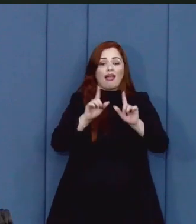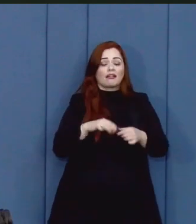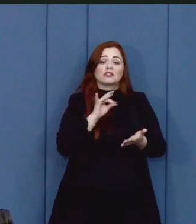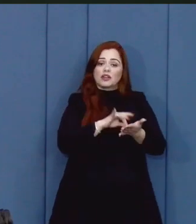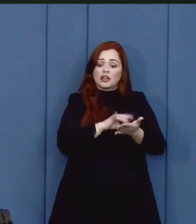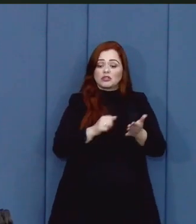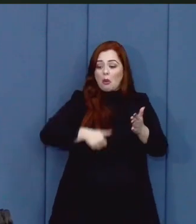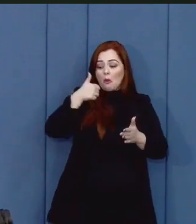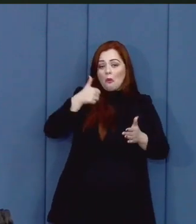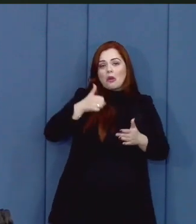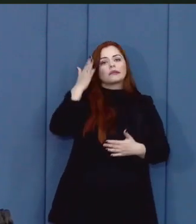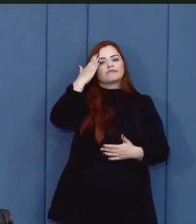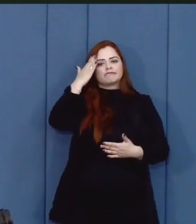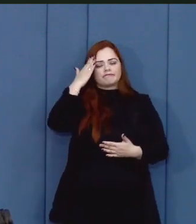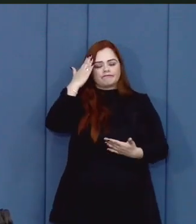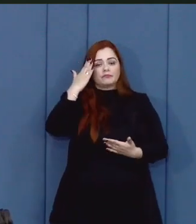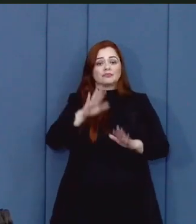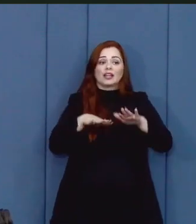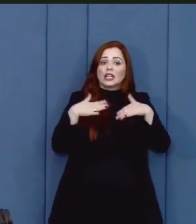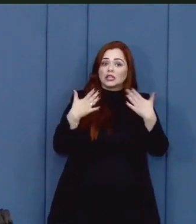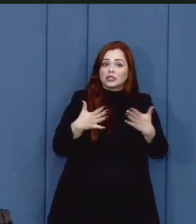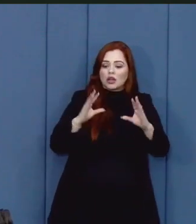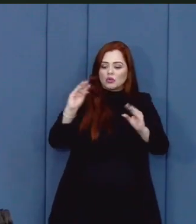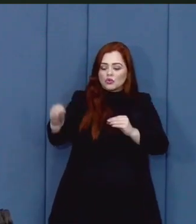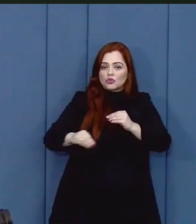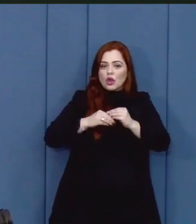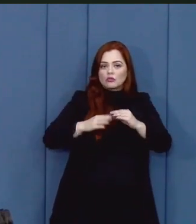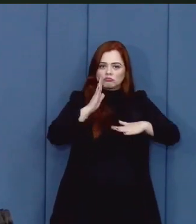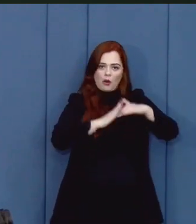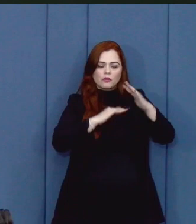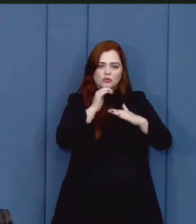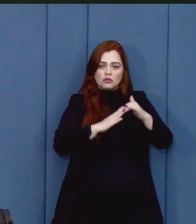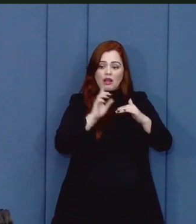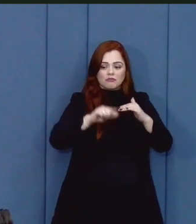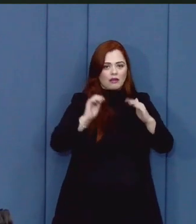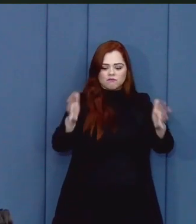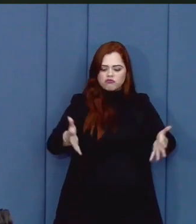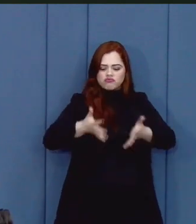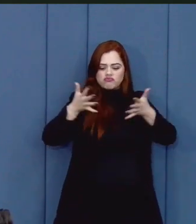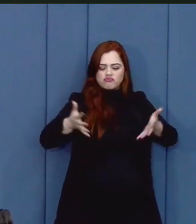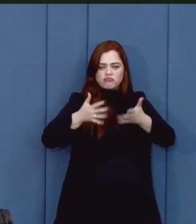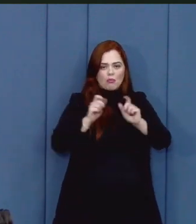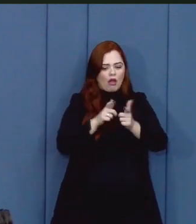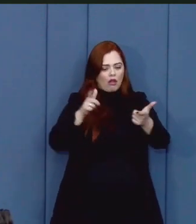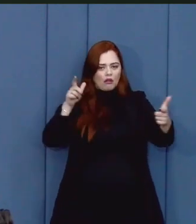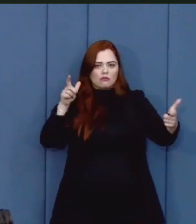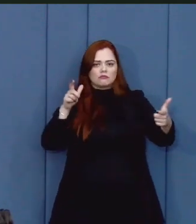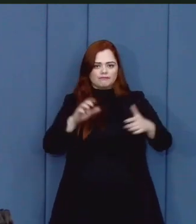realmente os primeiros a saberem. Então, isso, ganho profissional, é muito grande, né?